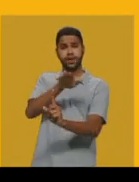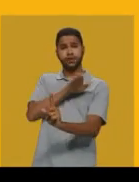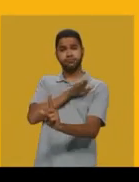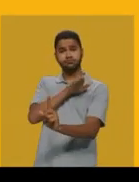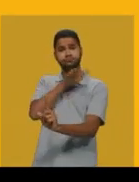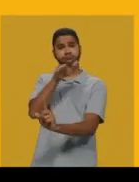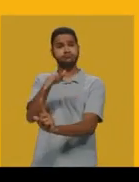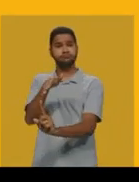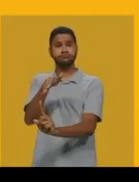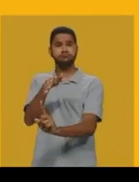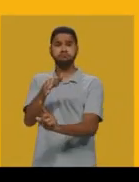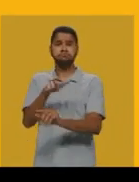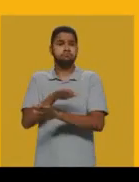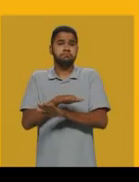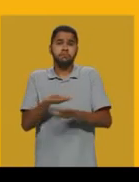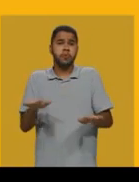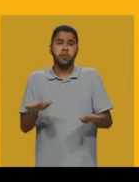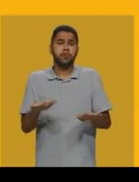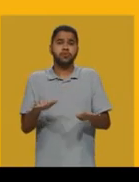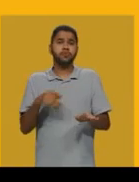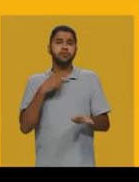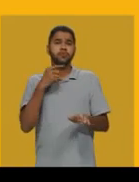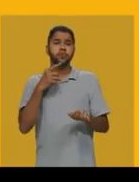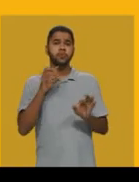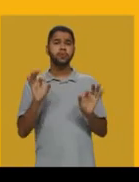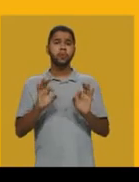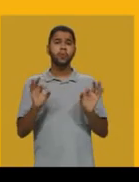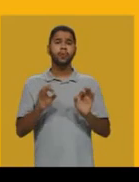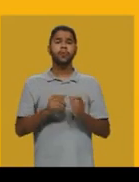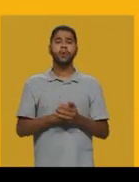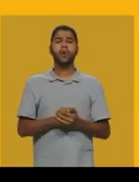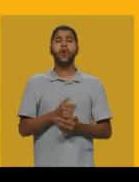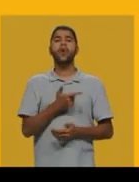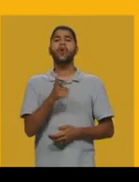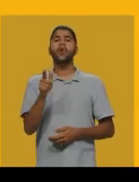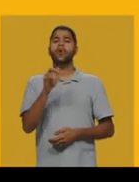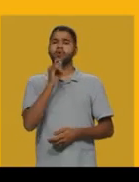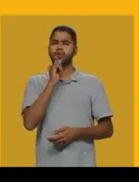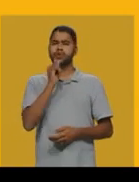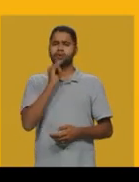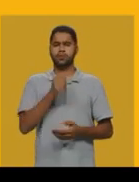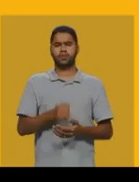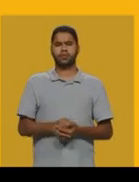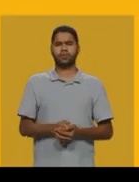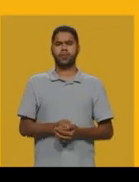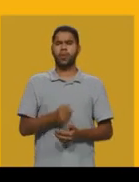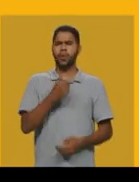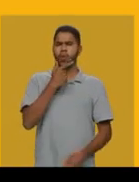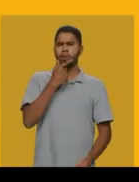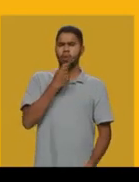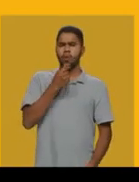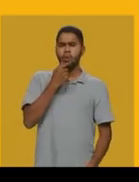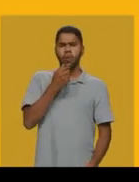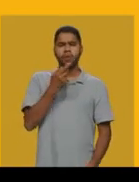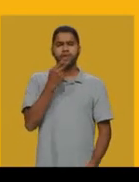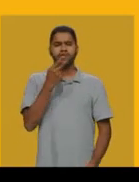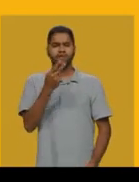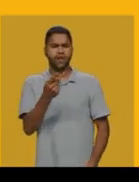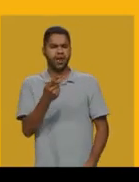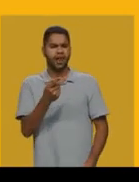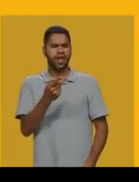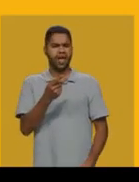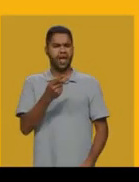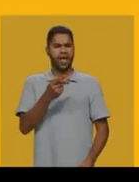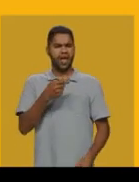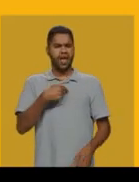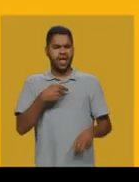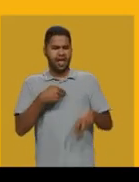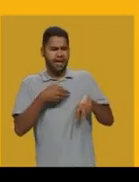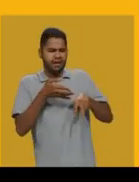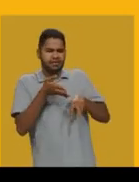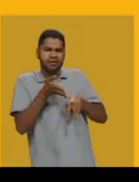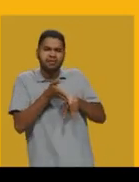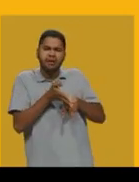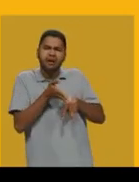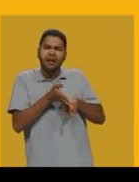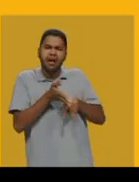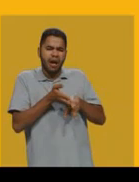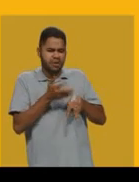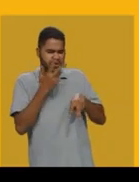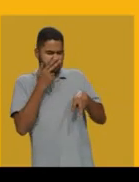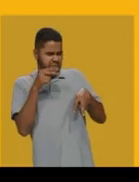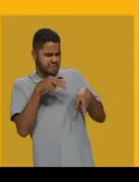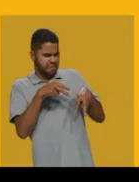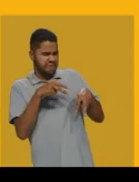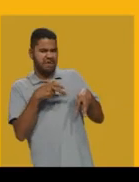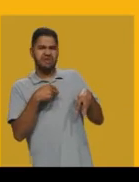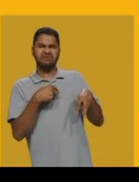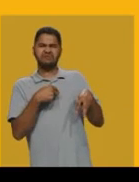Não tem dúvida. Olha outro exemplo. Se um homem disser, estas calças têm um aspecto